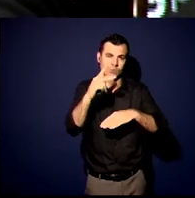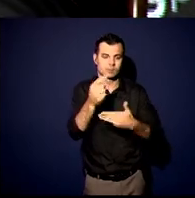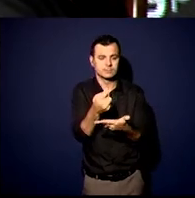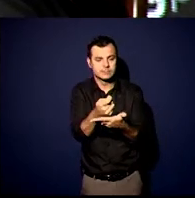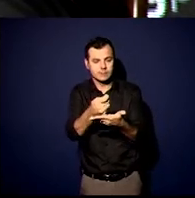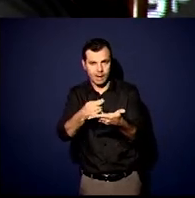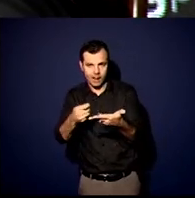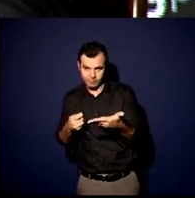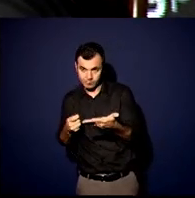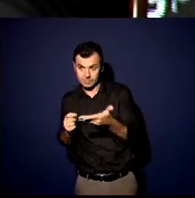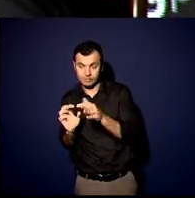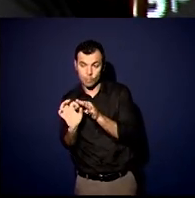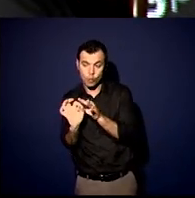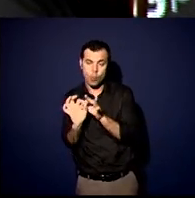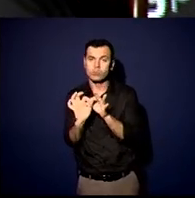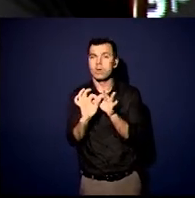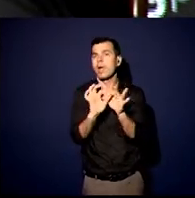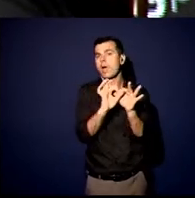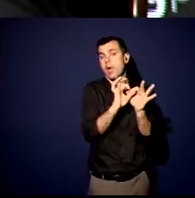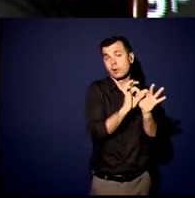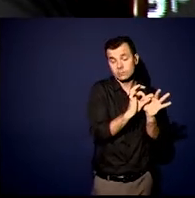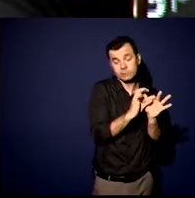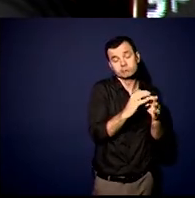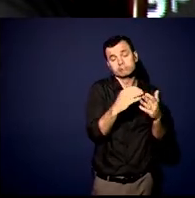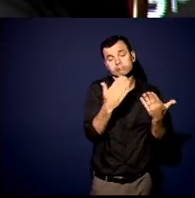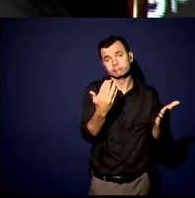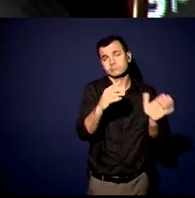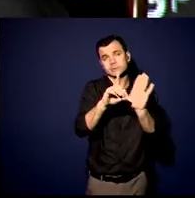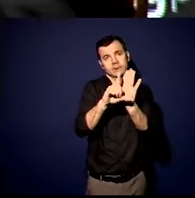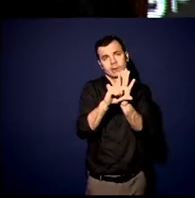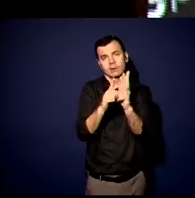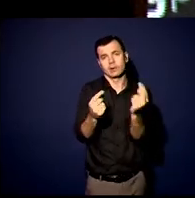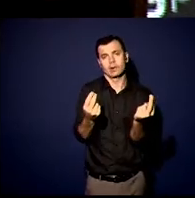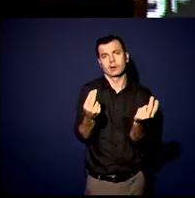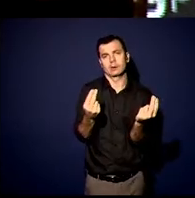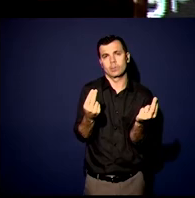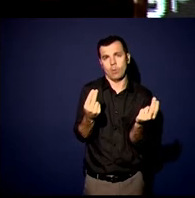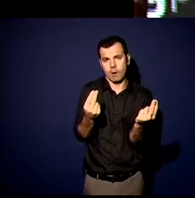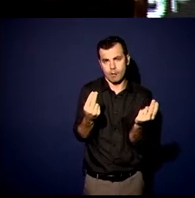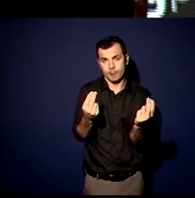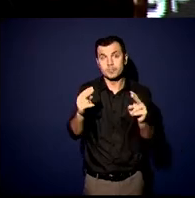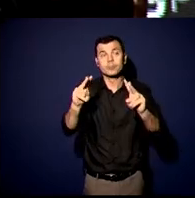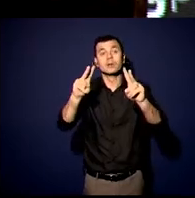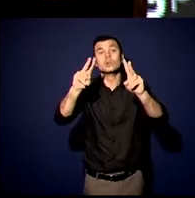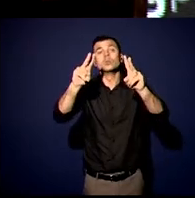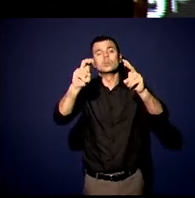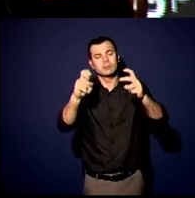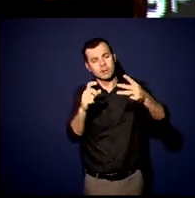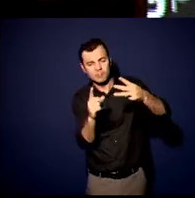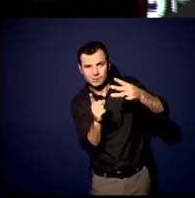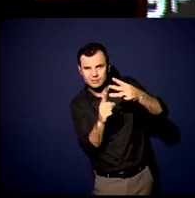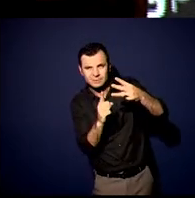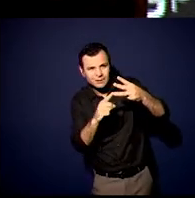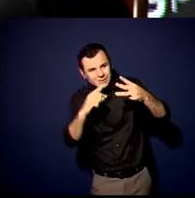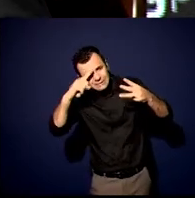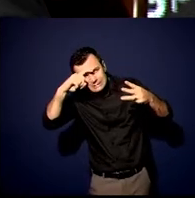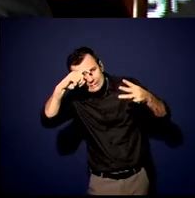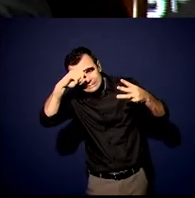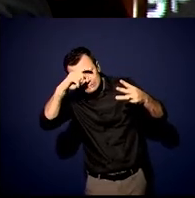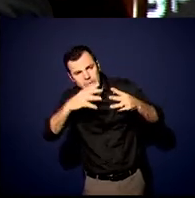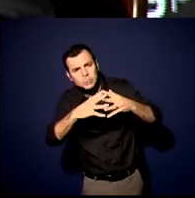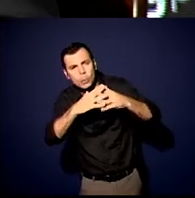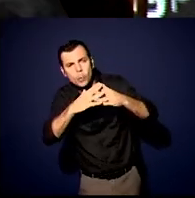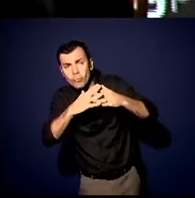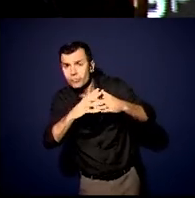se dá em relação às leis Então nós não estamos tratando de zona de penumbra nós estamos tratando da zona iluminosidade aquilo que é